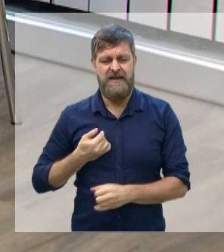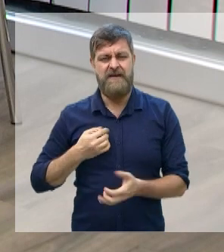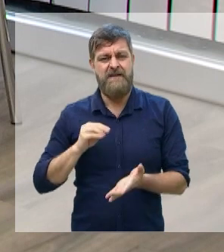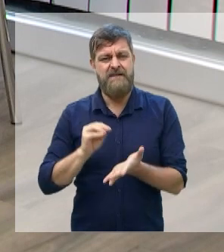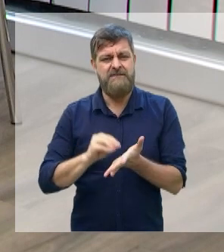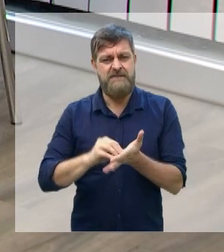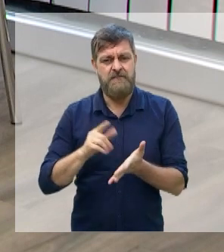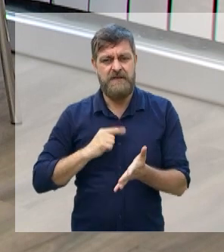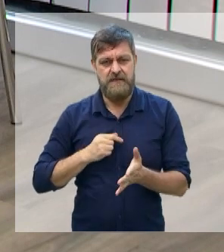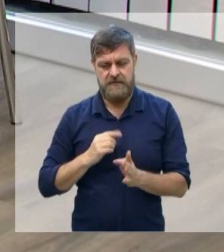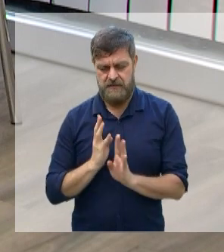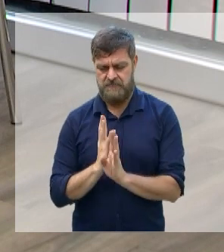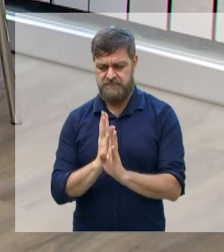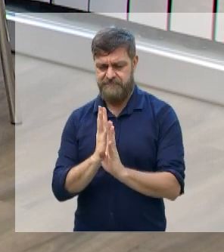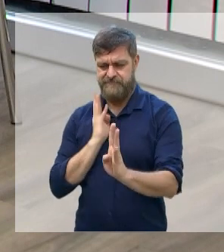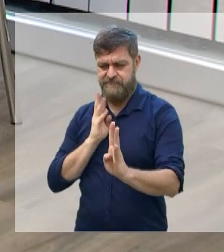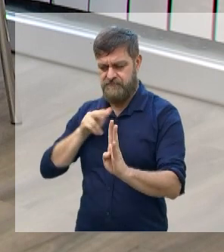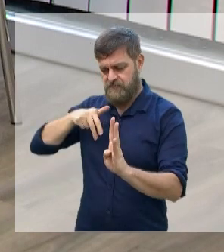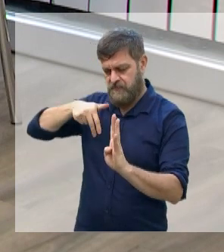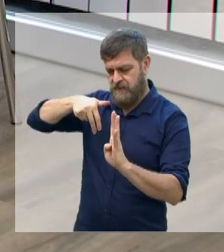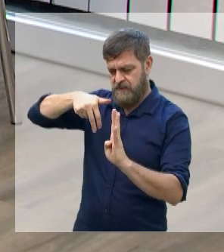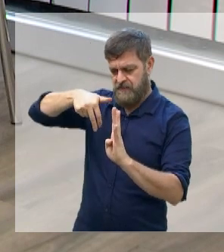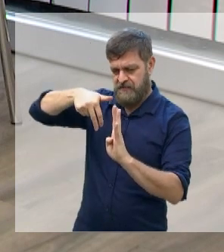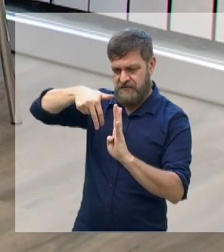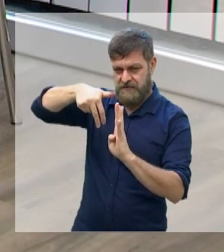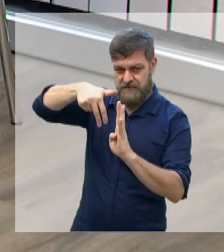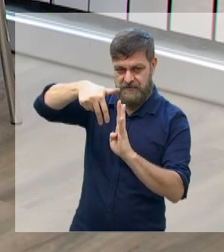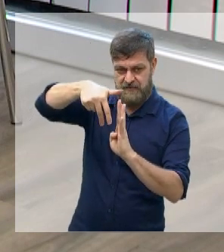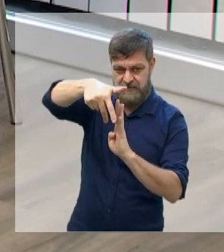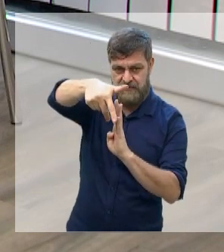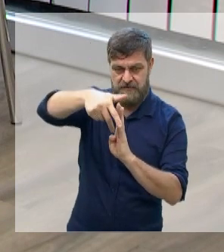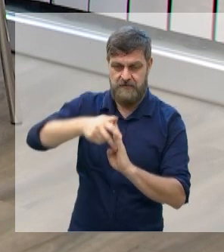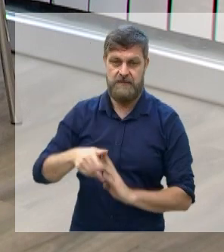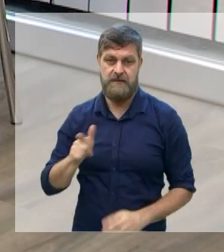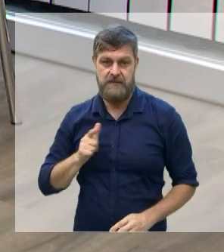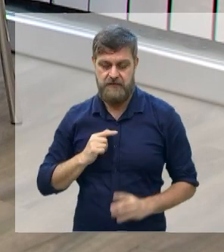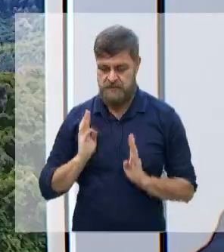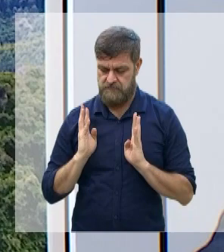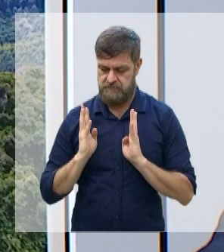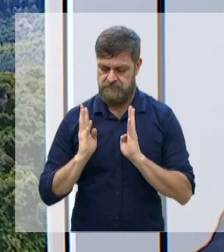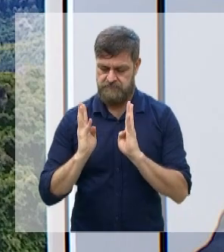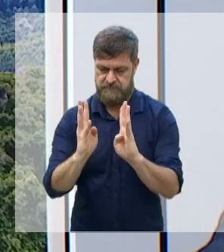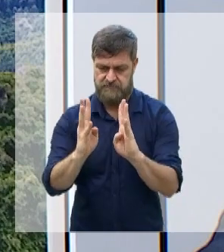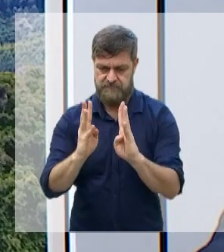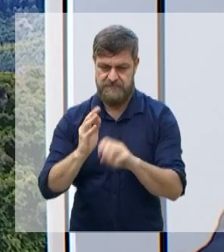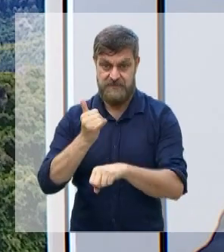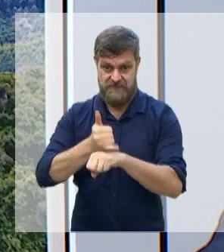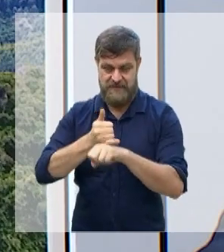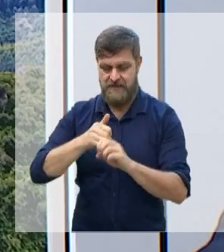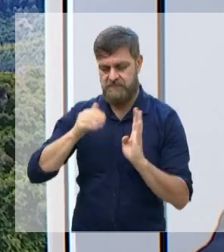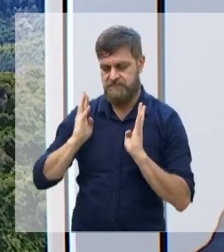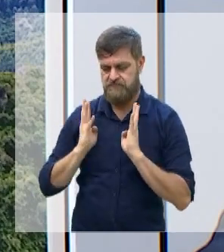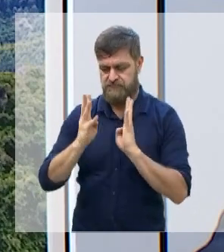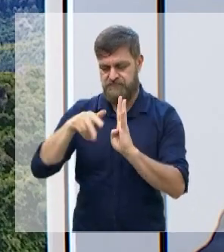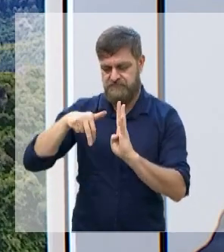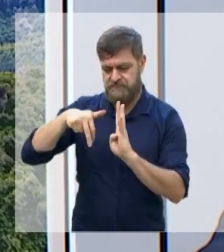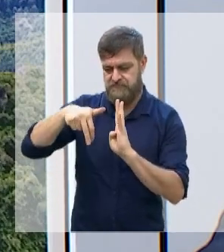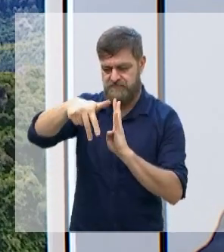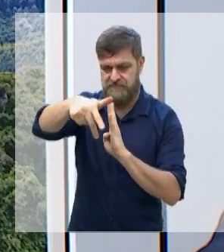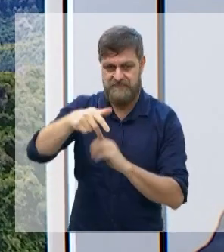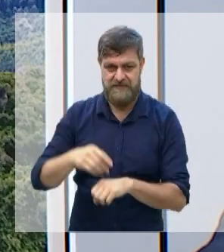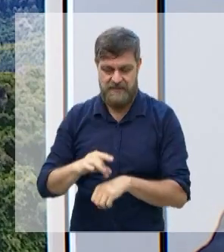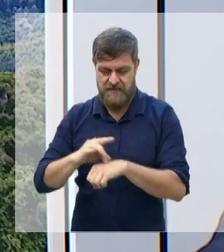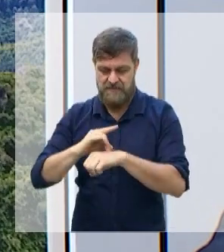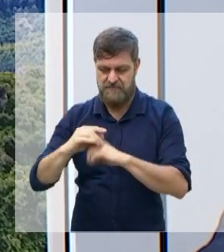colocando agora os gradis de proteção para os pedestres é que tem a travessia de beleza dois lados e o pavimento que vai ser o pavimento